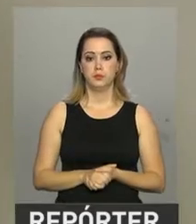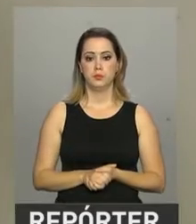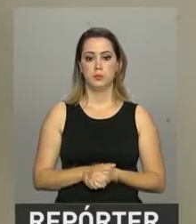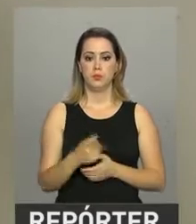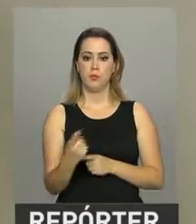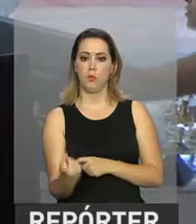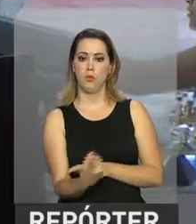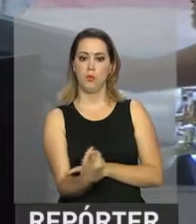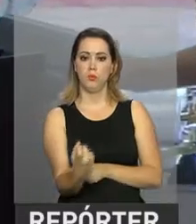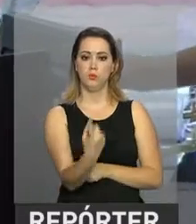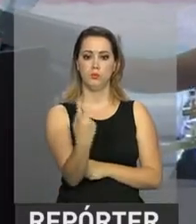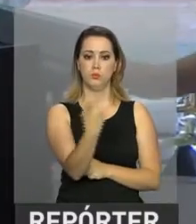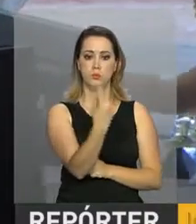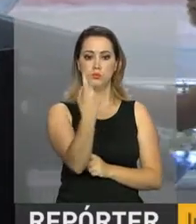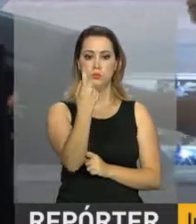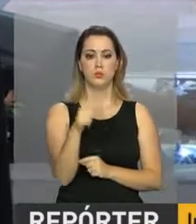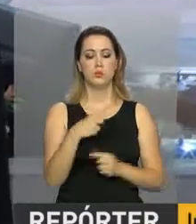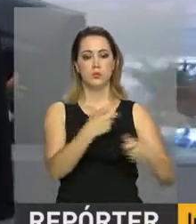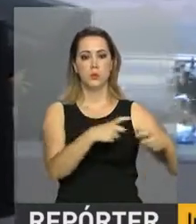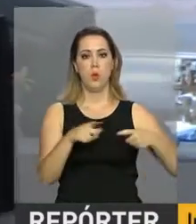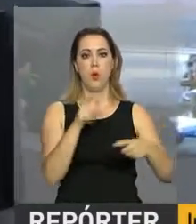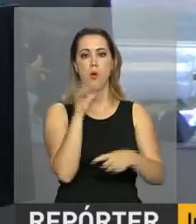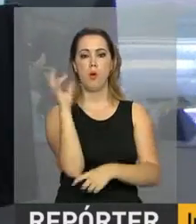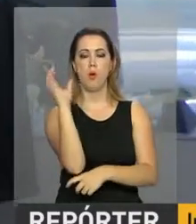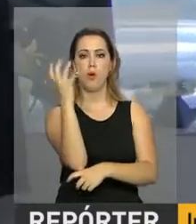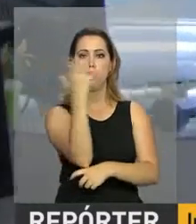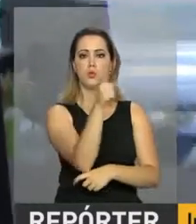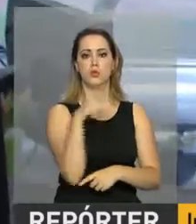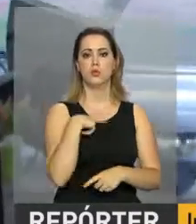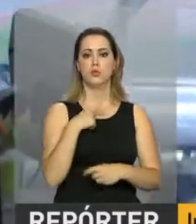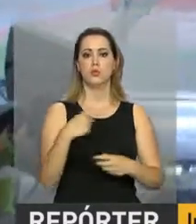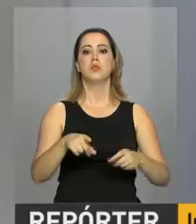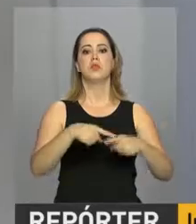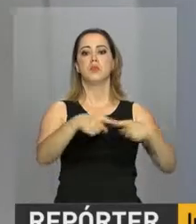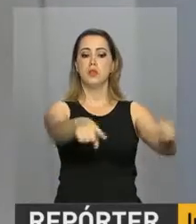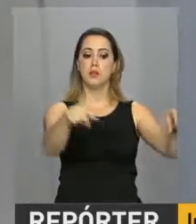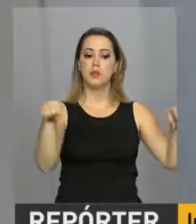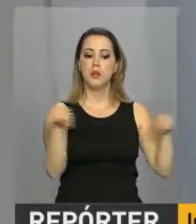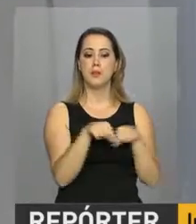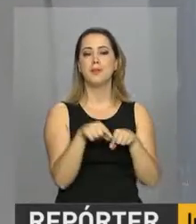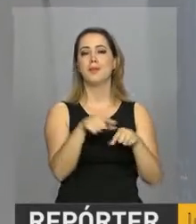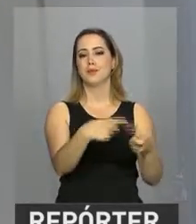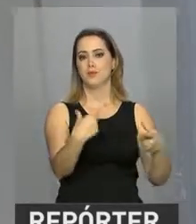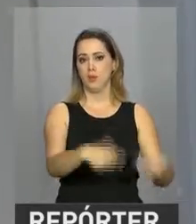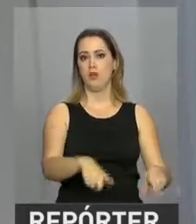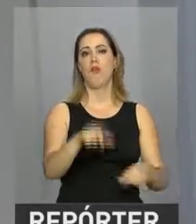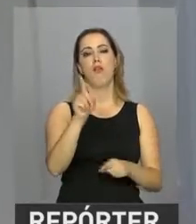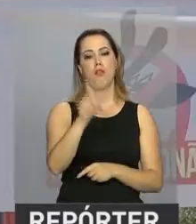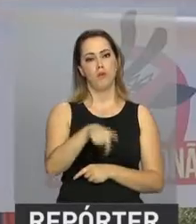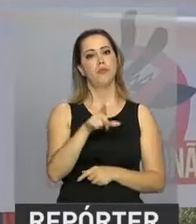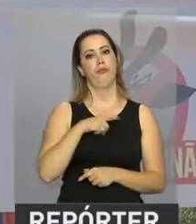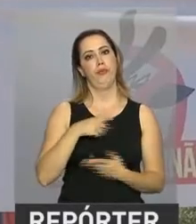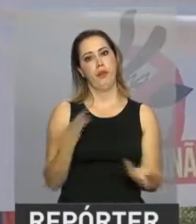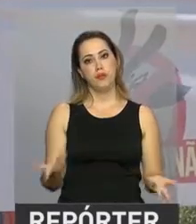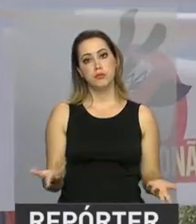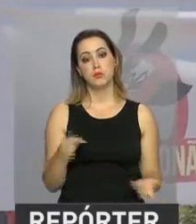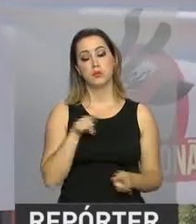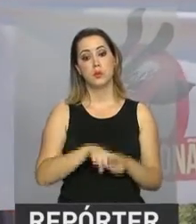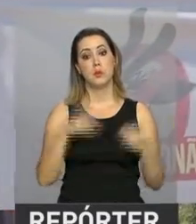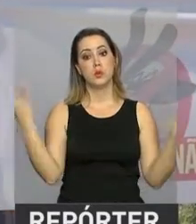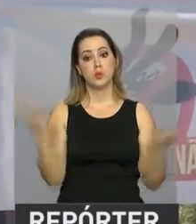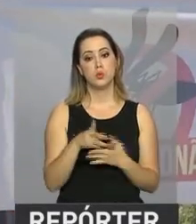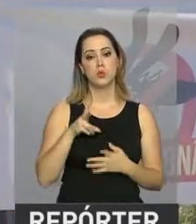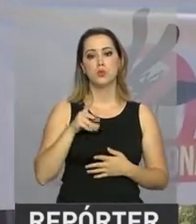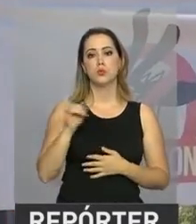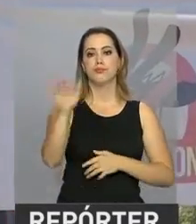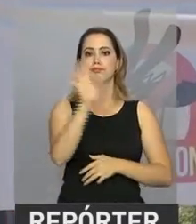Larvas de mosquito em vasos de plantas na mesa de trabalho? Sim, é possível. Por isso, no Dia Nacional de